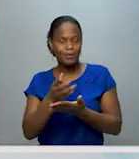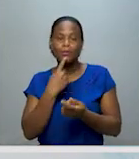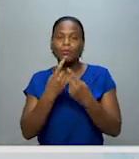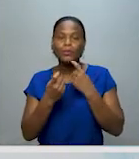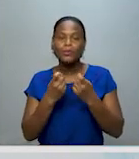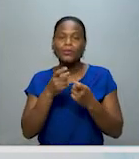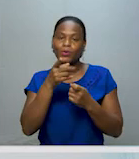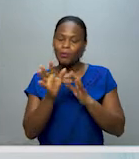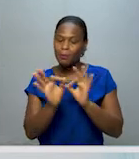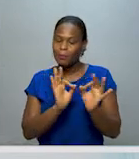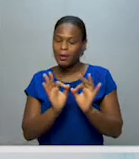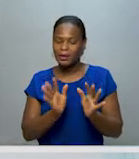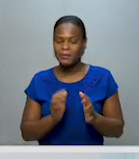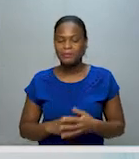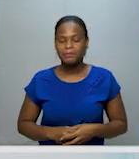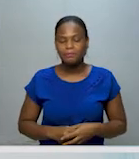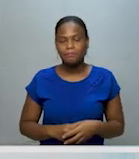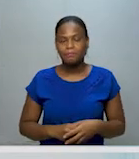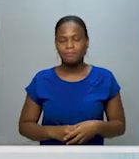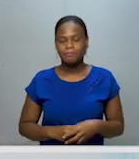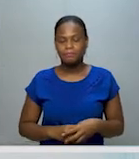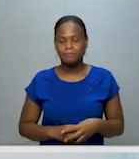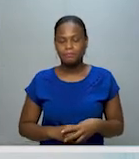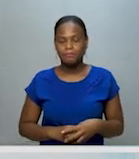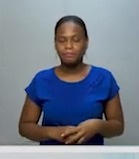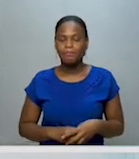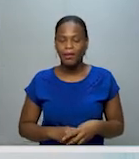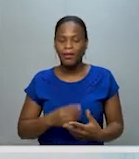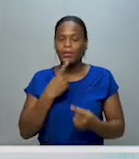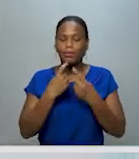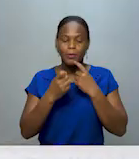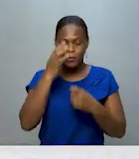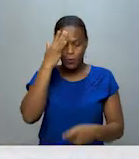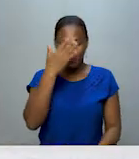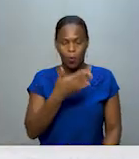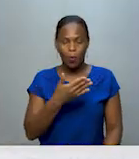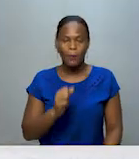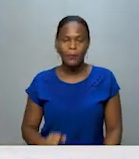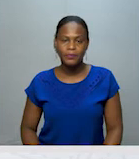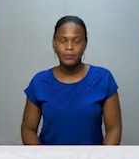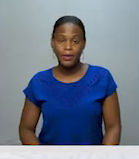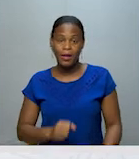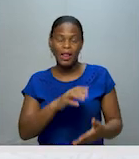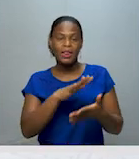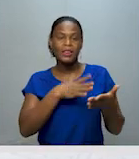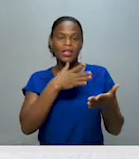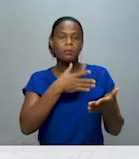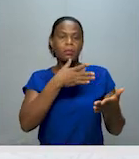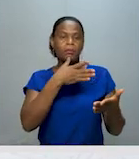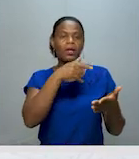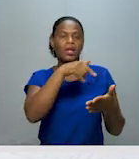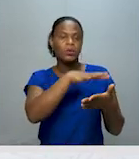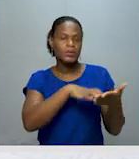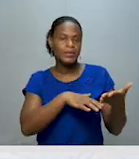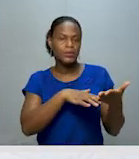diretamente às perguntas que preparamos. Temos então a pergunta 1. Identifique o tipo de